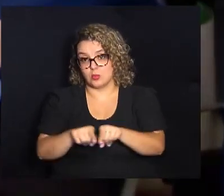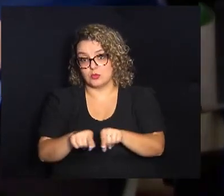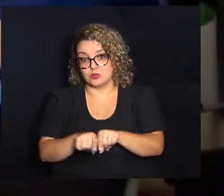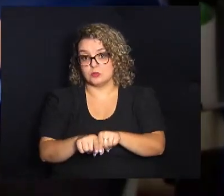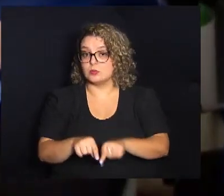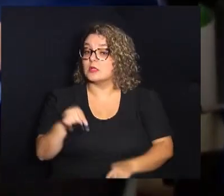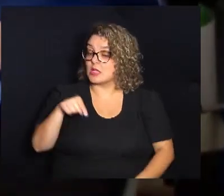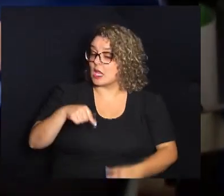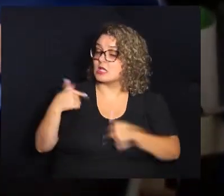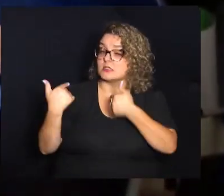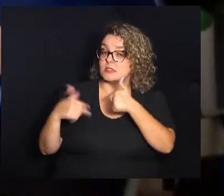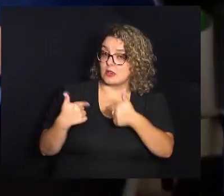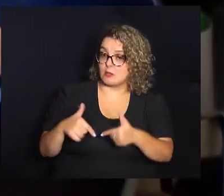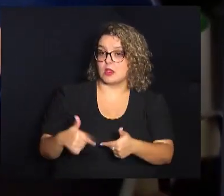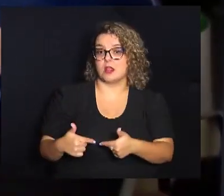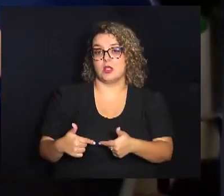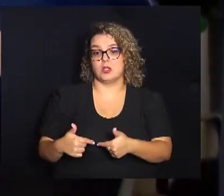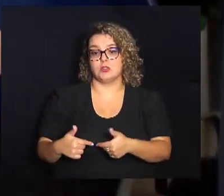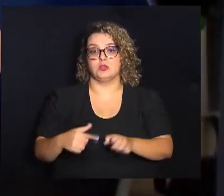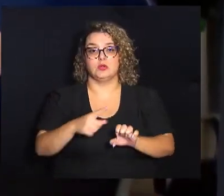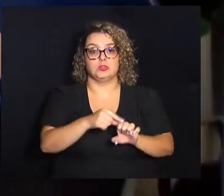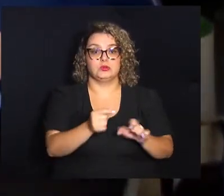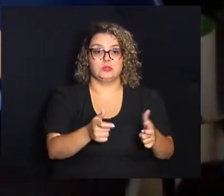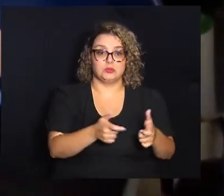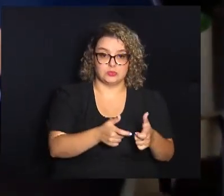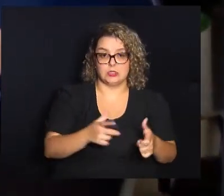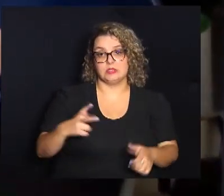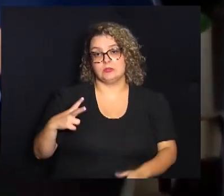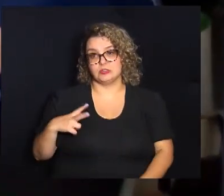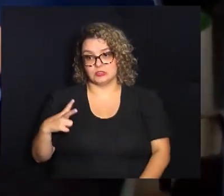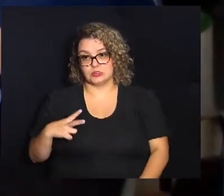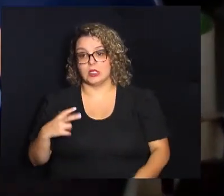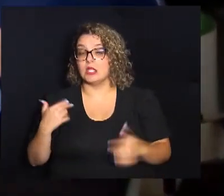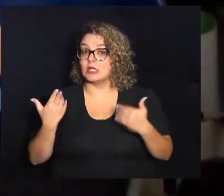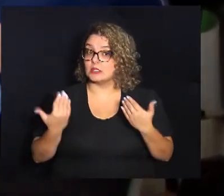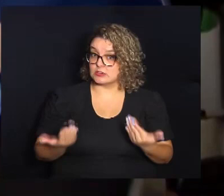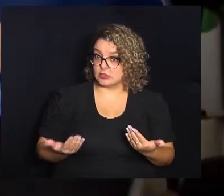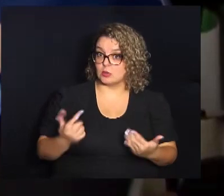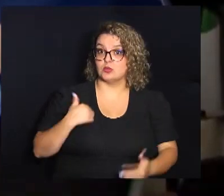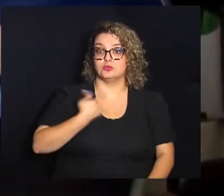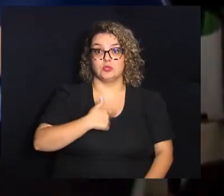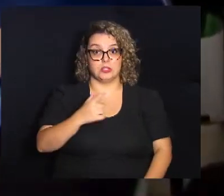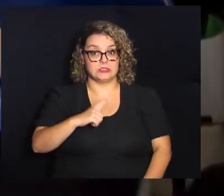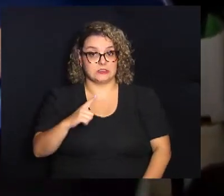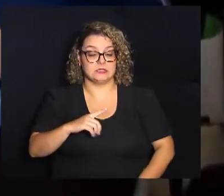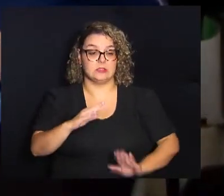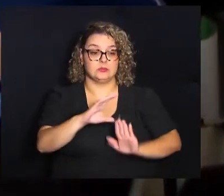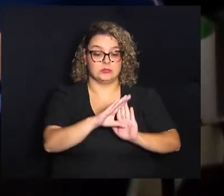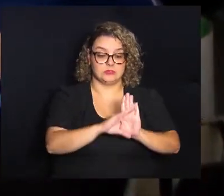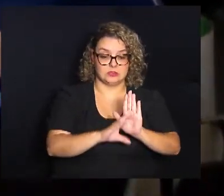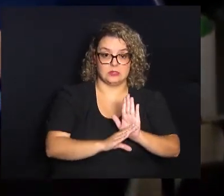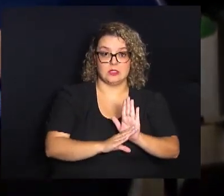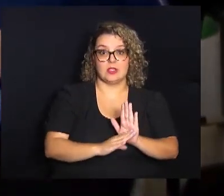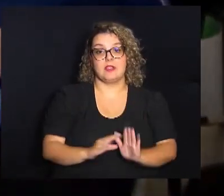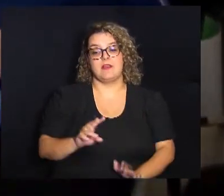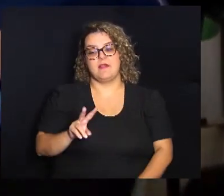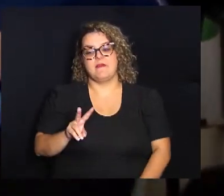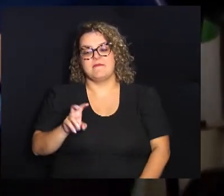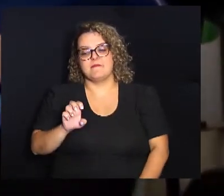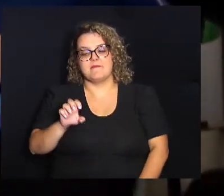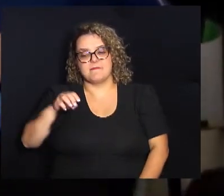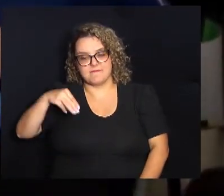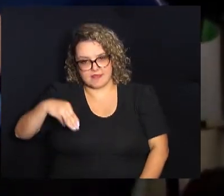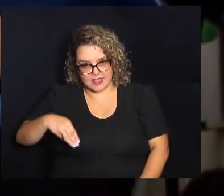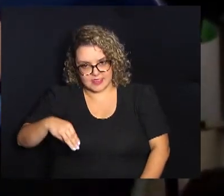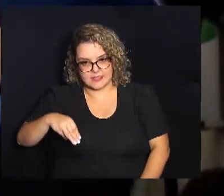esse trabalho com os microempreendedores individuais. Então, nós temos esse programa Vencer, que oferece os feirões,